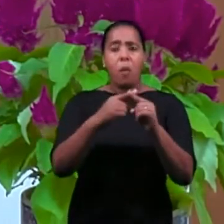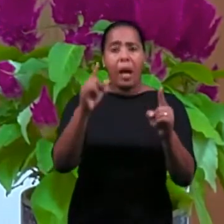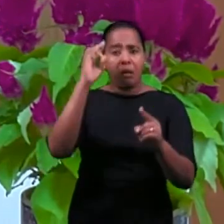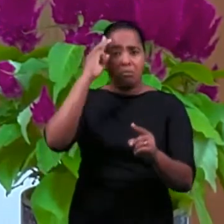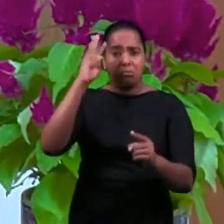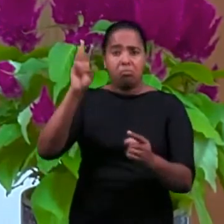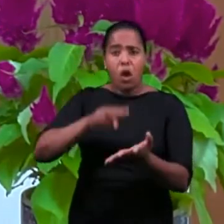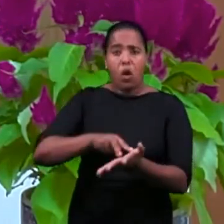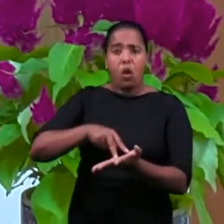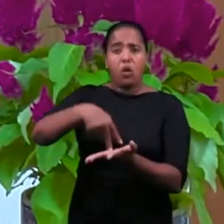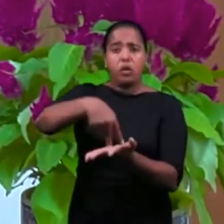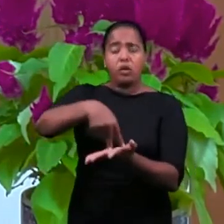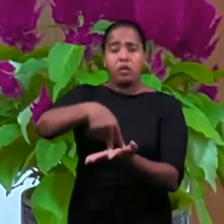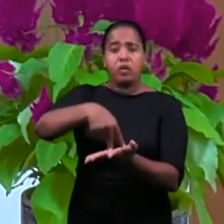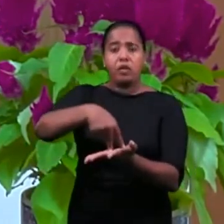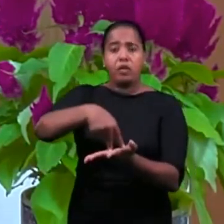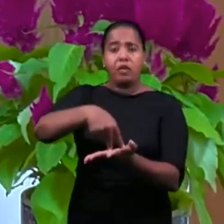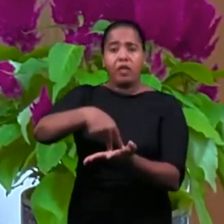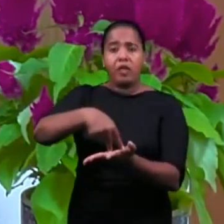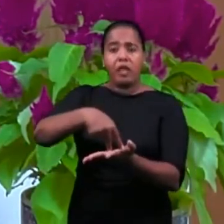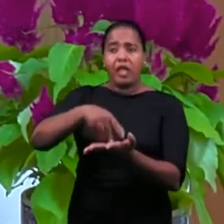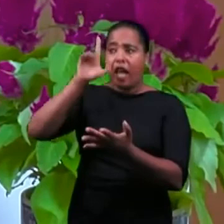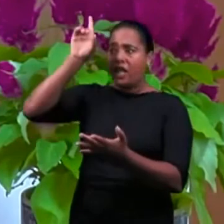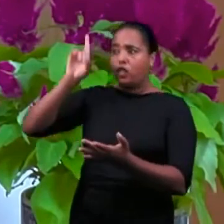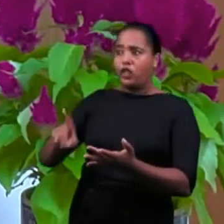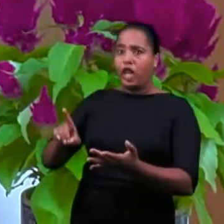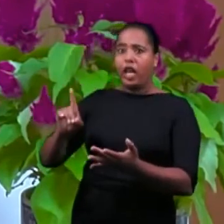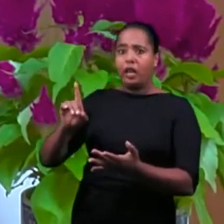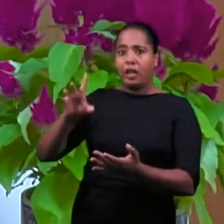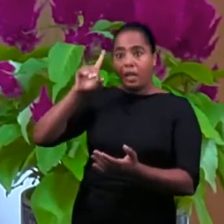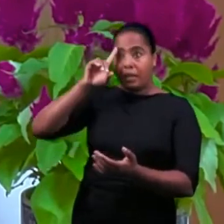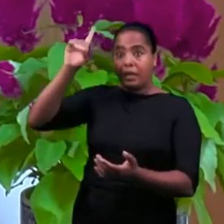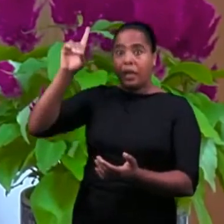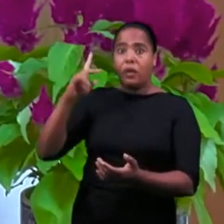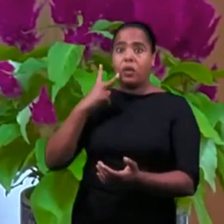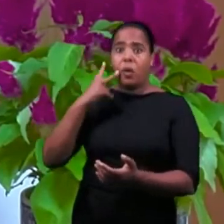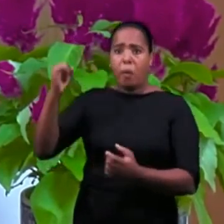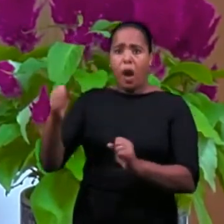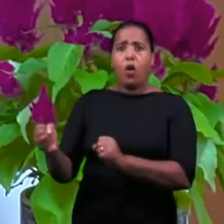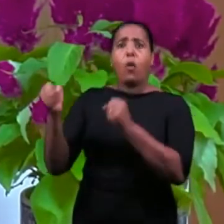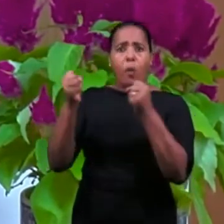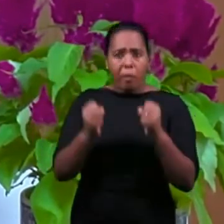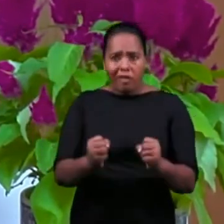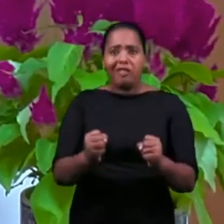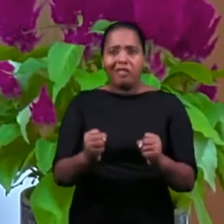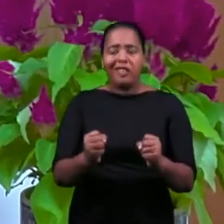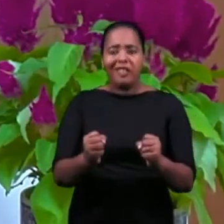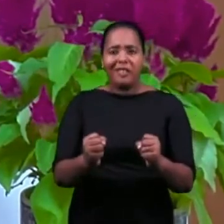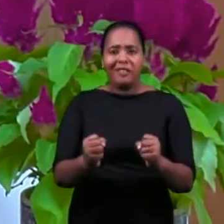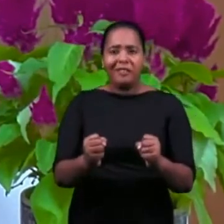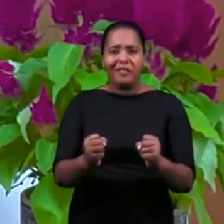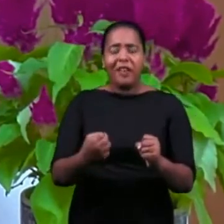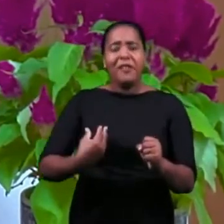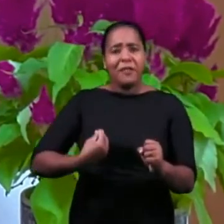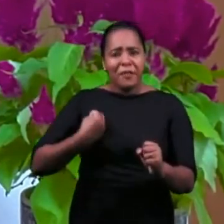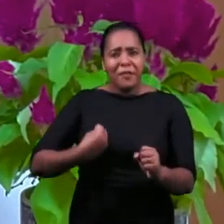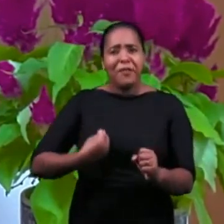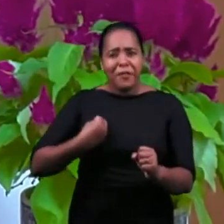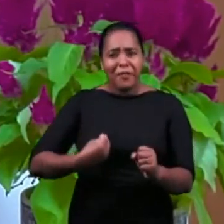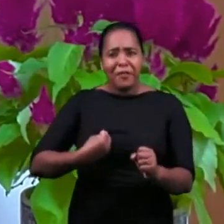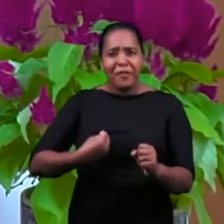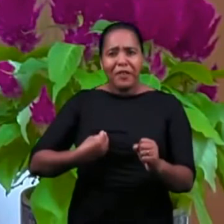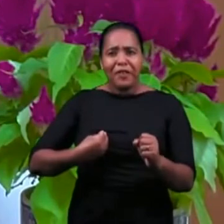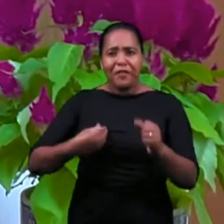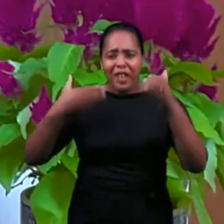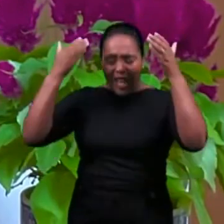e está à destra de Deus Pai, o Todo-Poderoso. Aquele que vive e reina